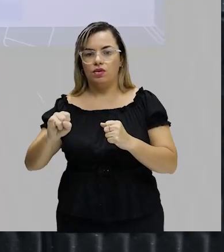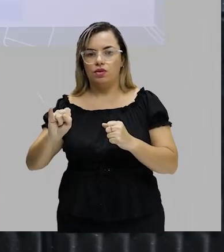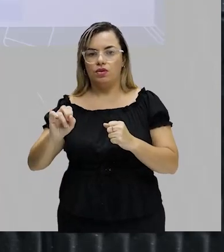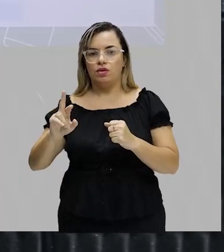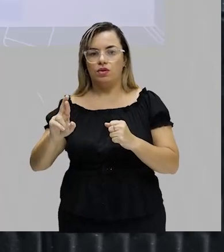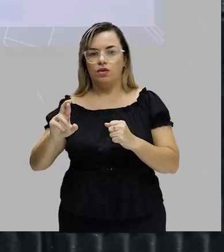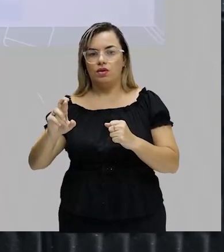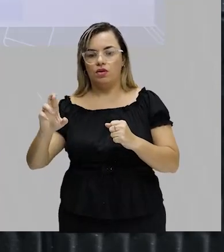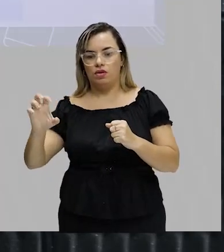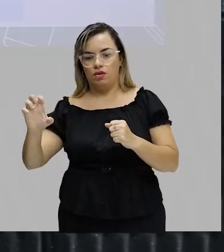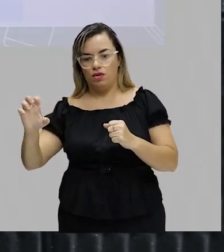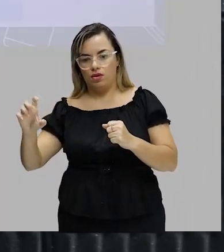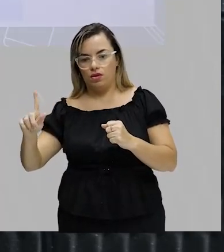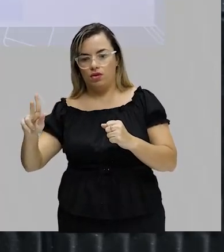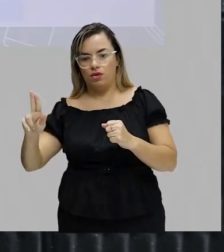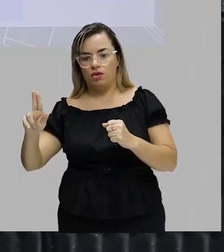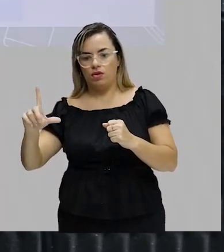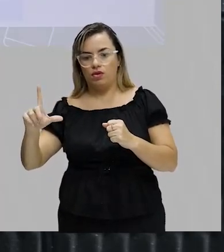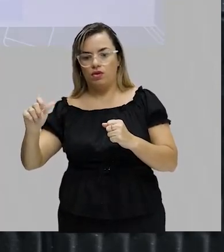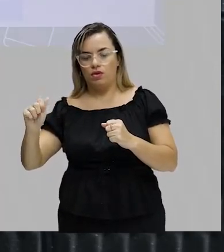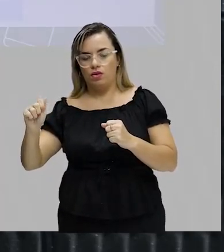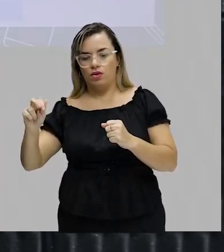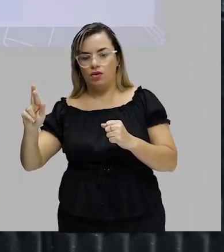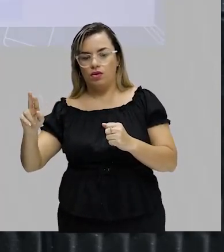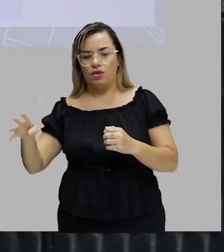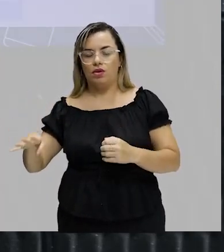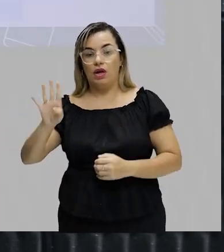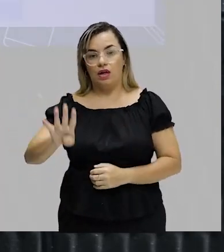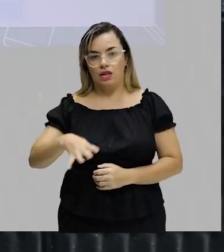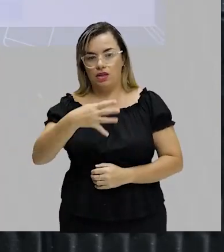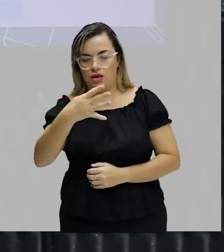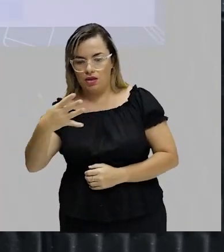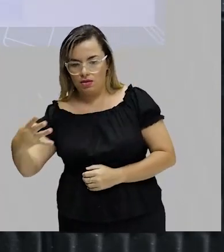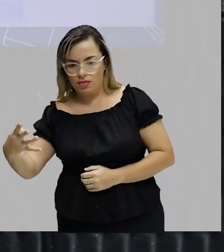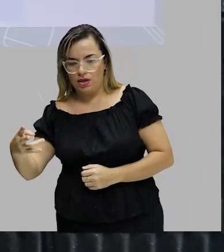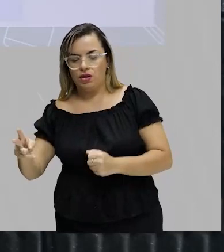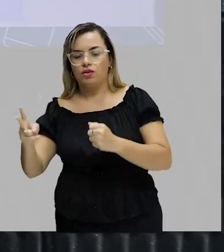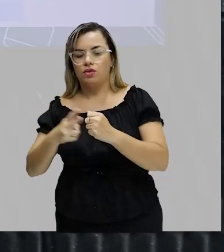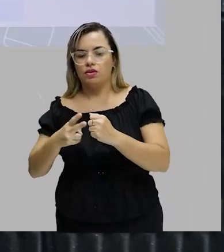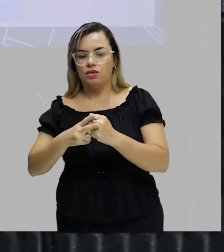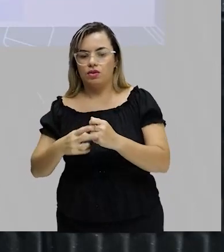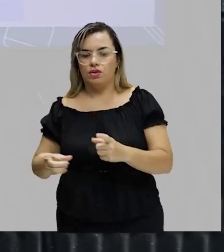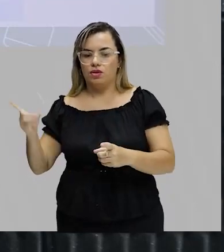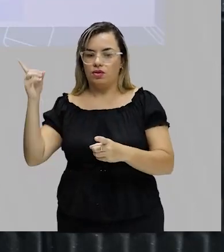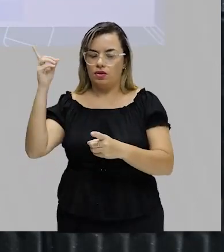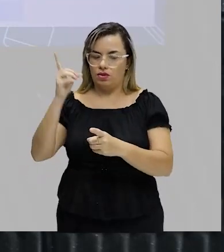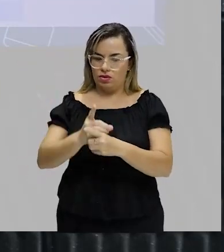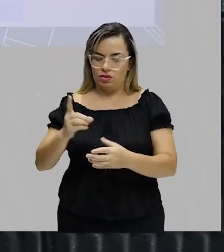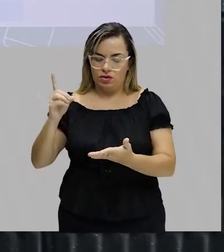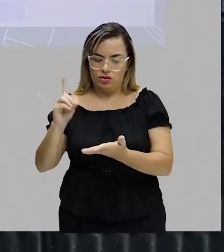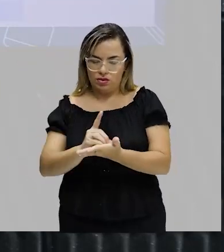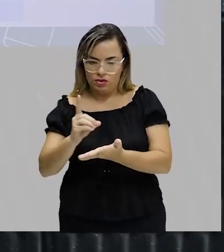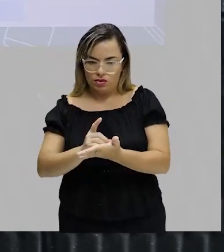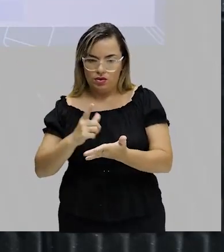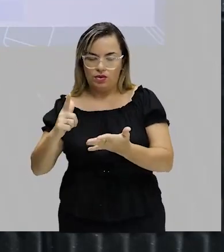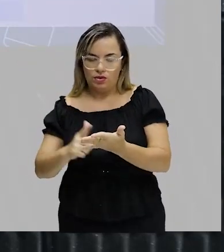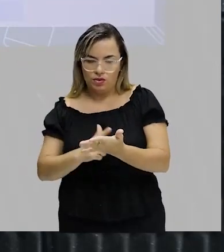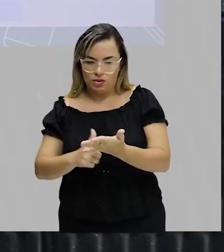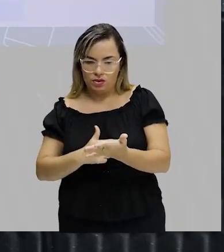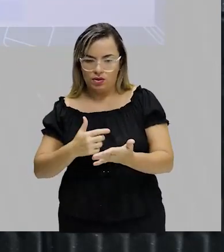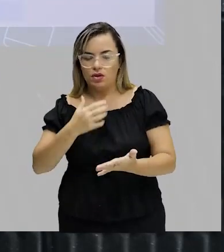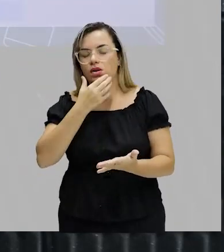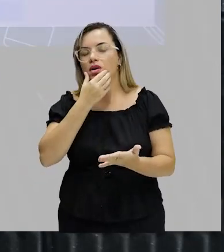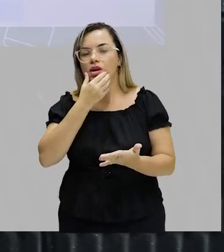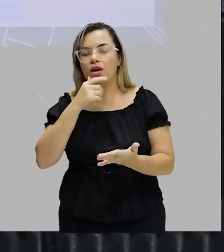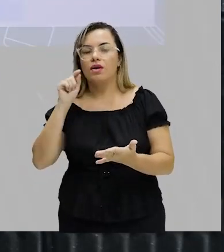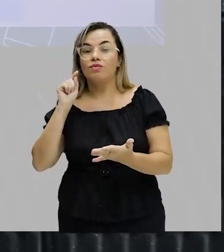consulta. Tabela dos verbos irregulares. Tem na internet, tem nos livros de inglês, tem nos dicionários. Então, quando você olha essa tabela